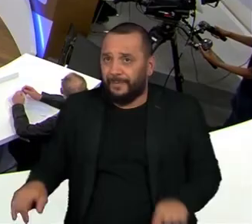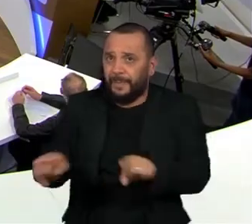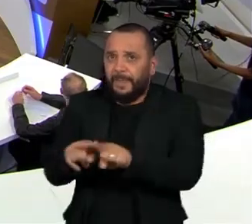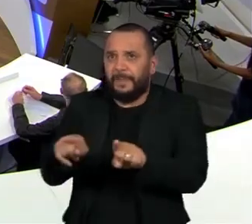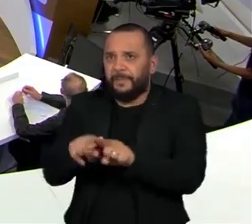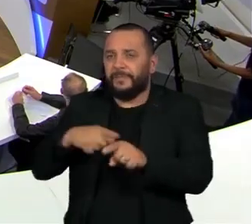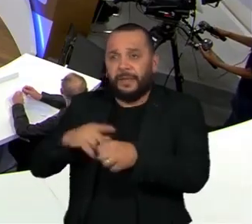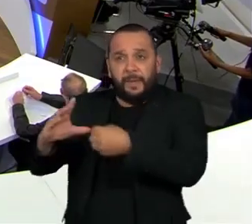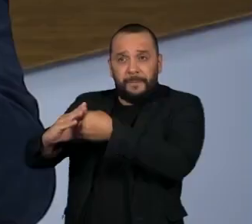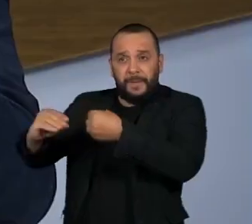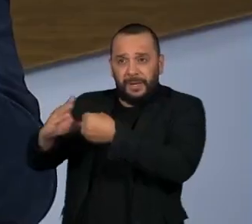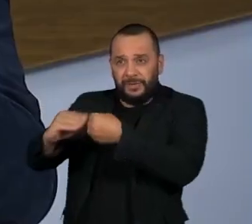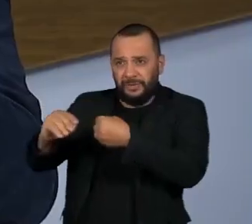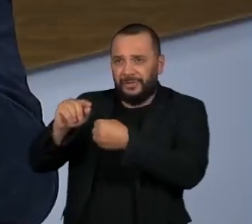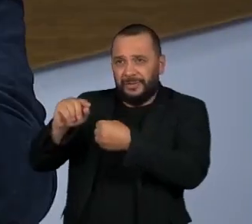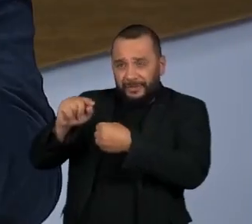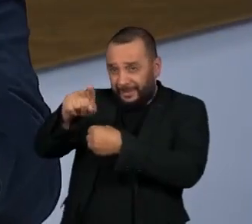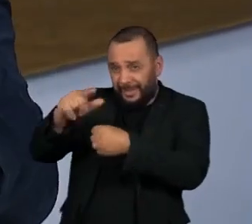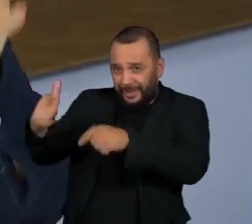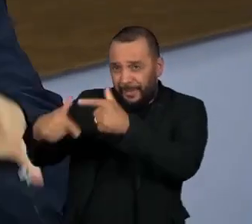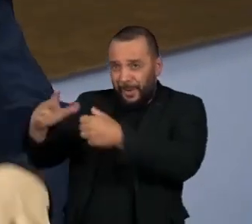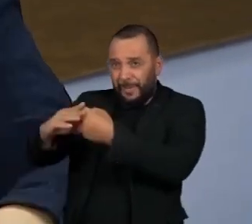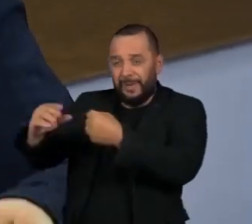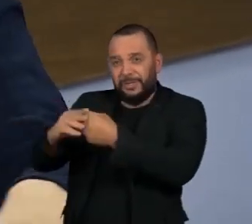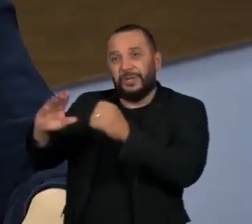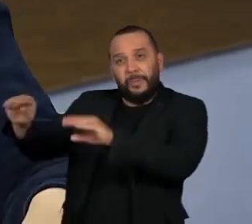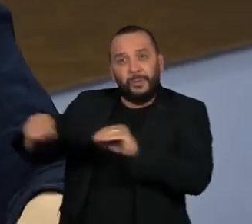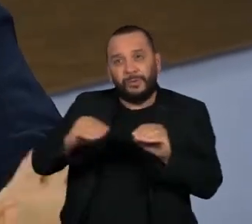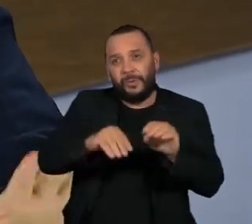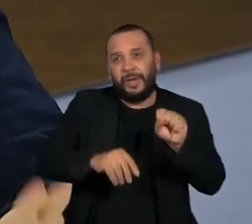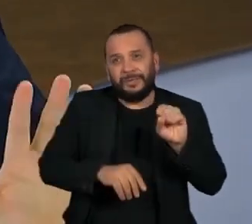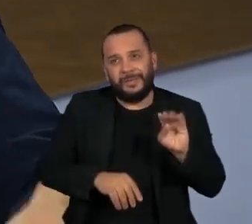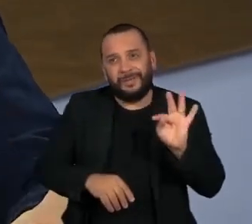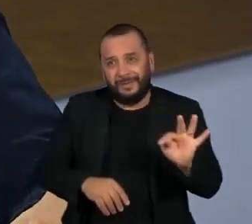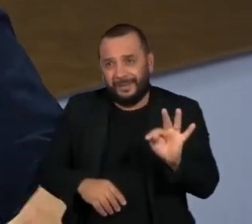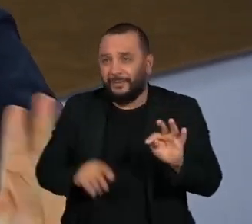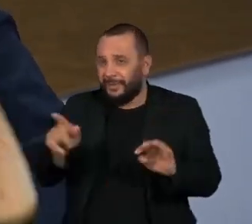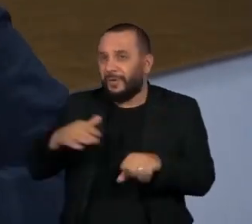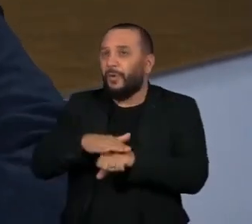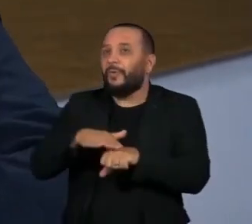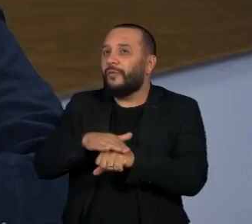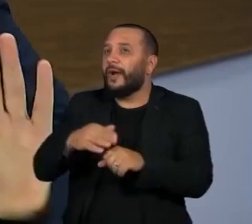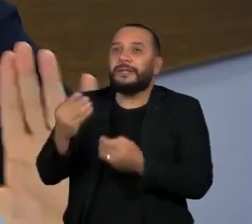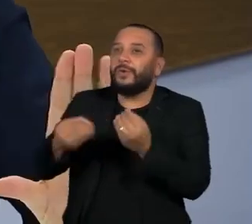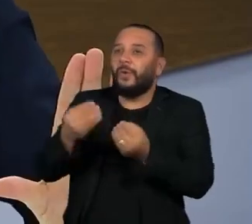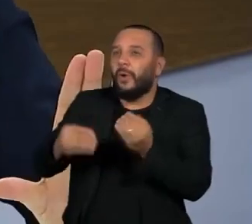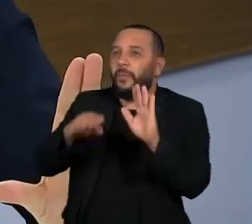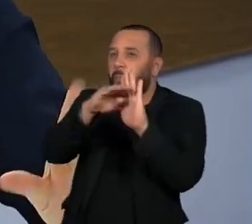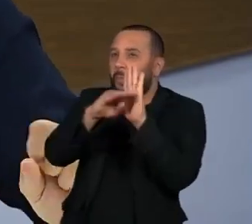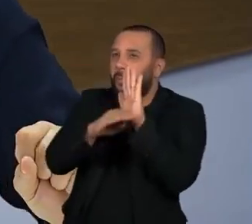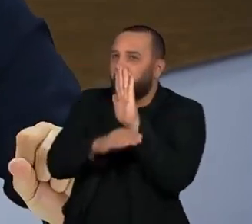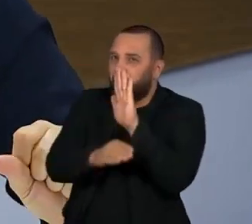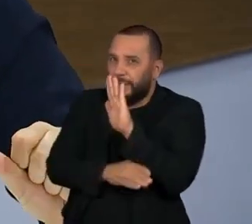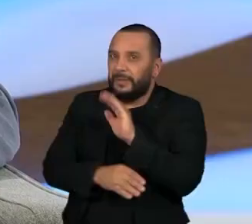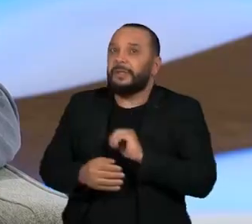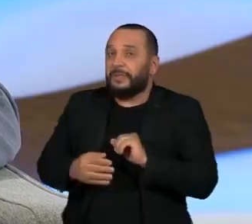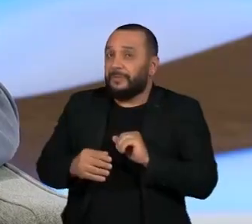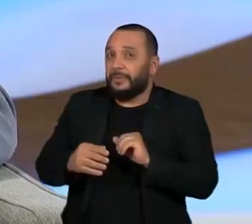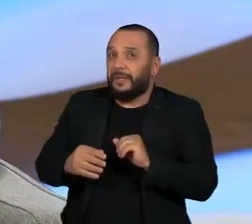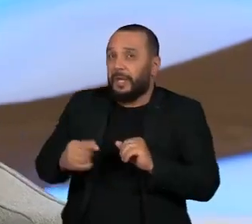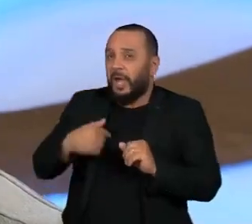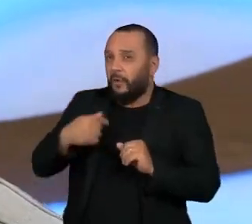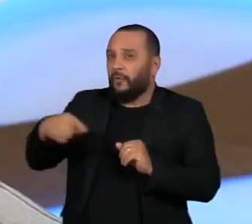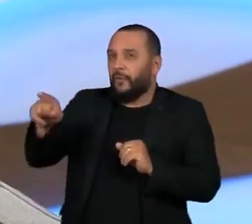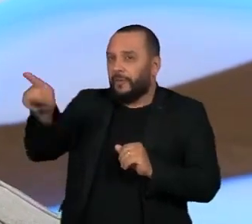SBT se vocês não tiveram uma conversa em que você disse olha eu vou desde que você não se intrometa no meu programa